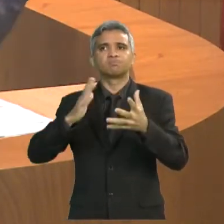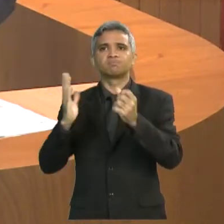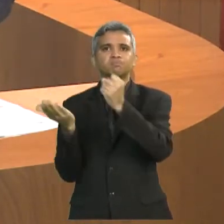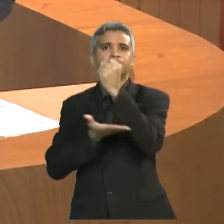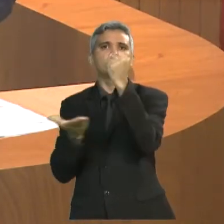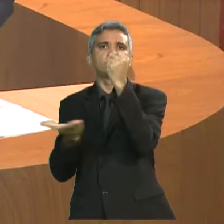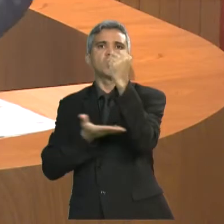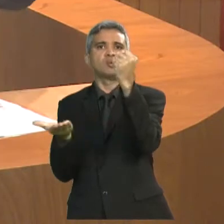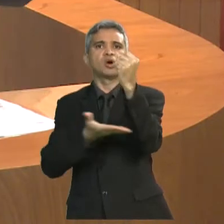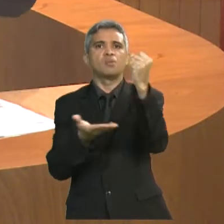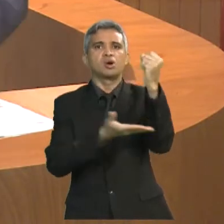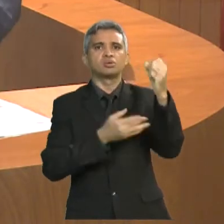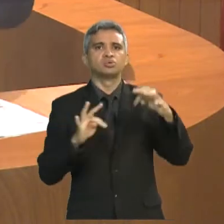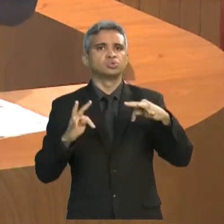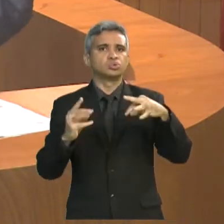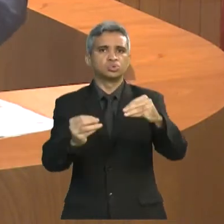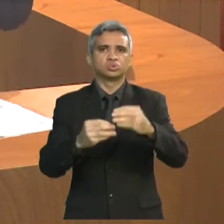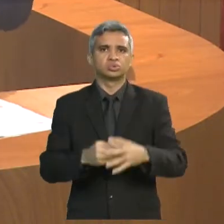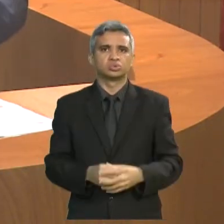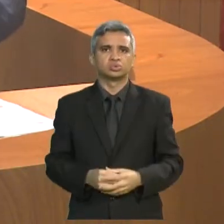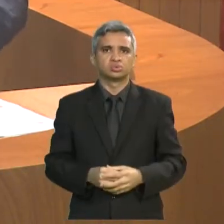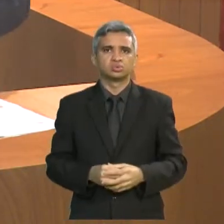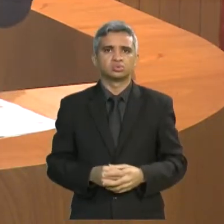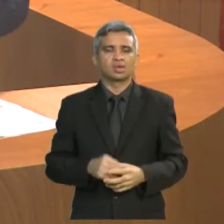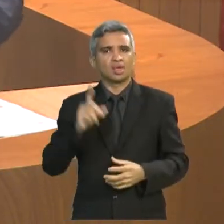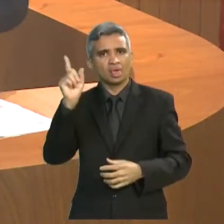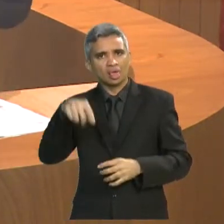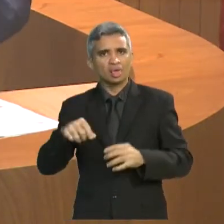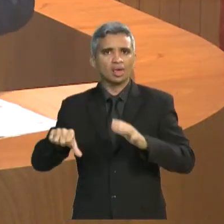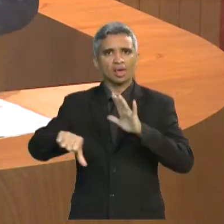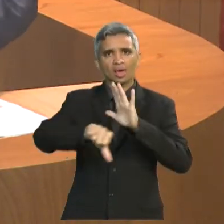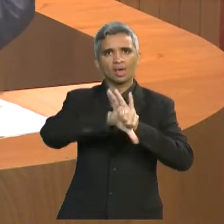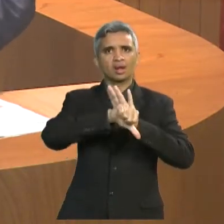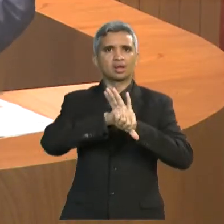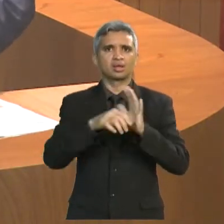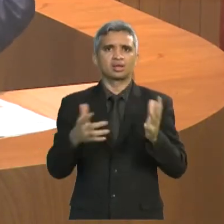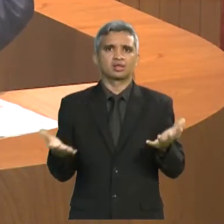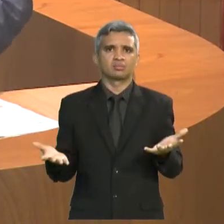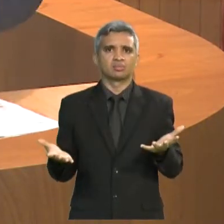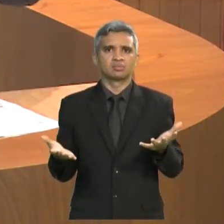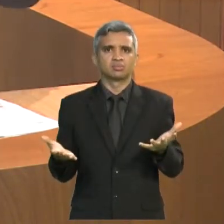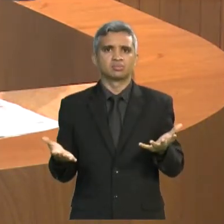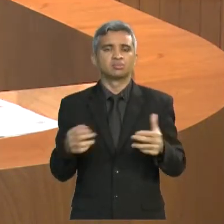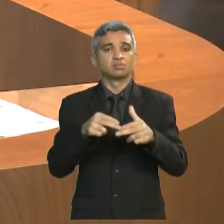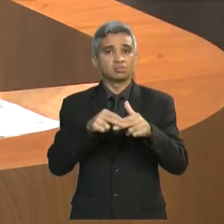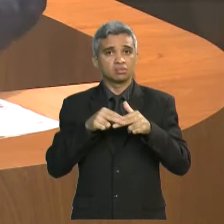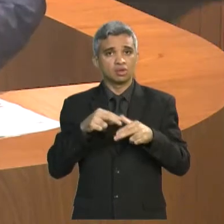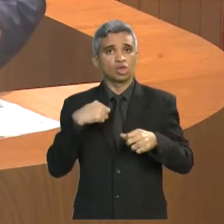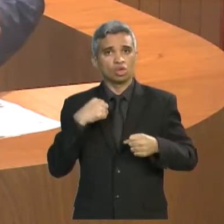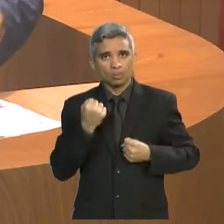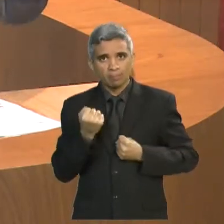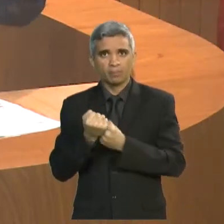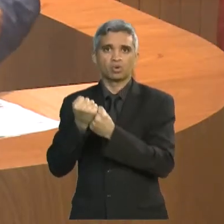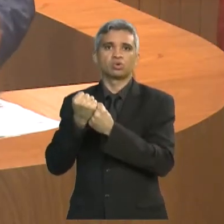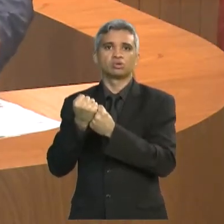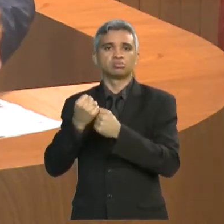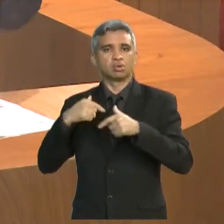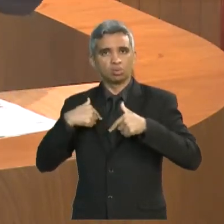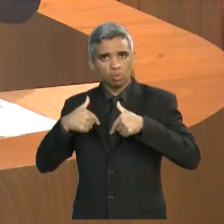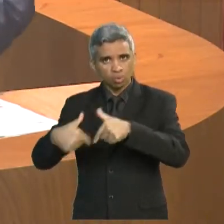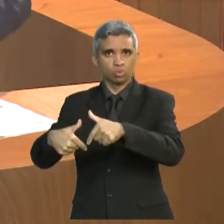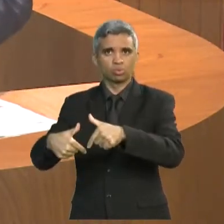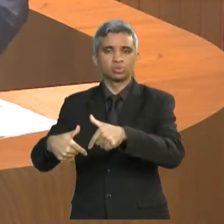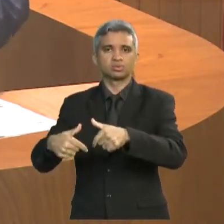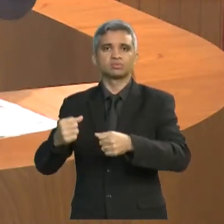de ninguém come até do crime Qual a população do Povoado Riacho Grande não está sozinho gosto do na luta em